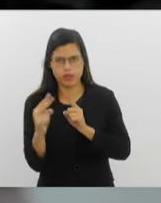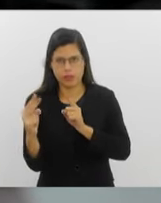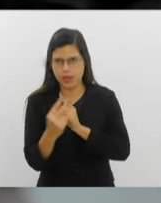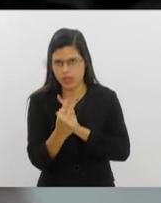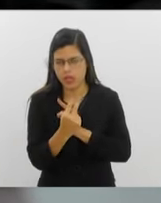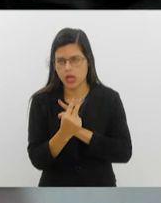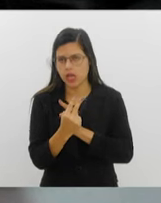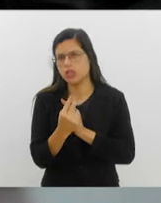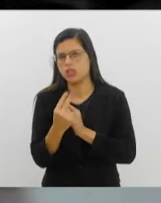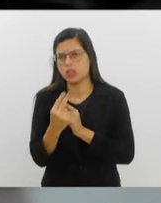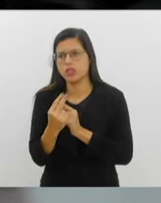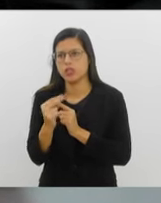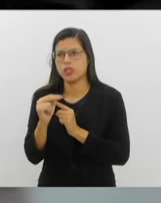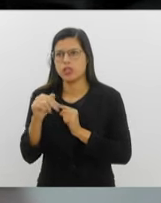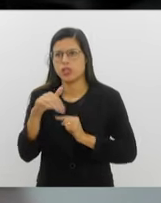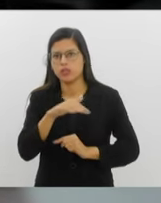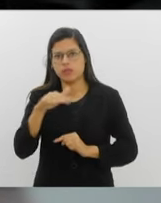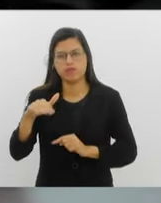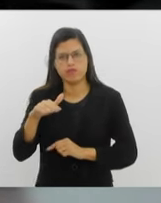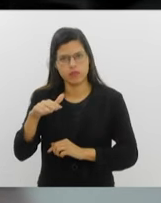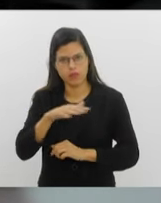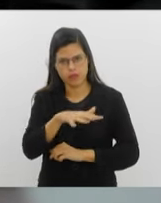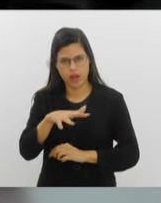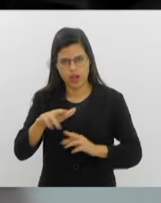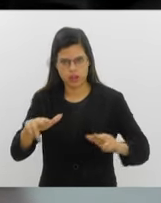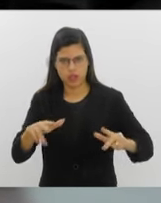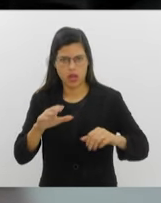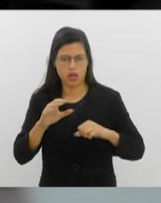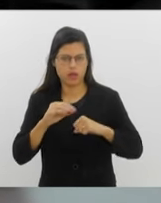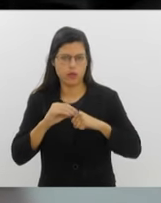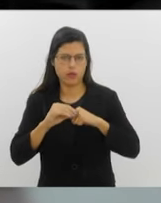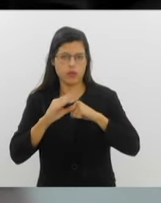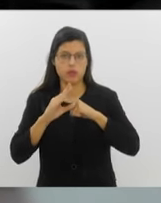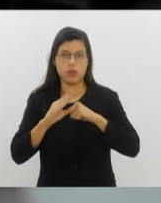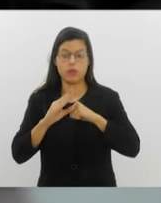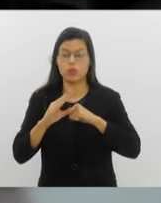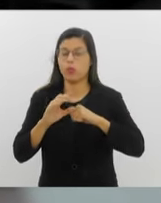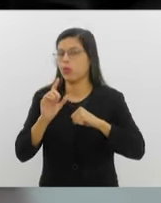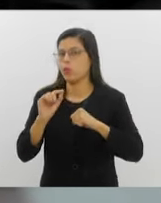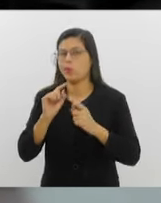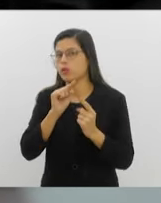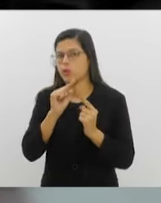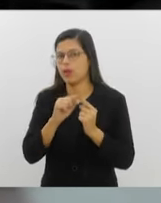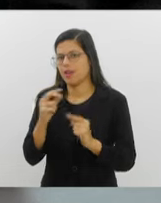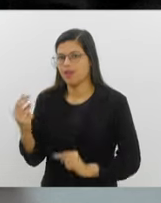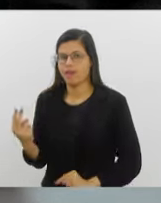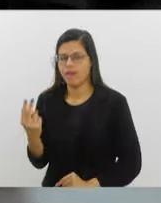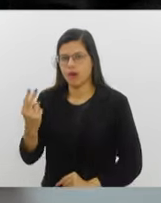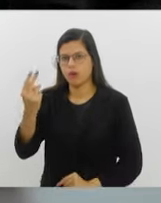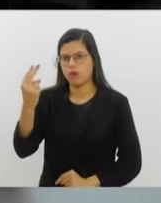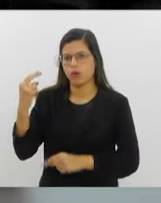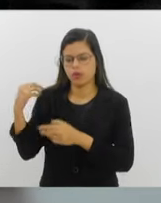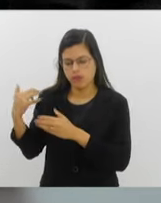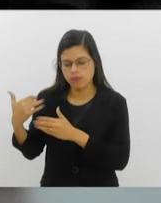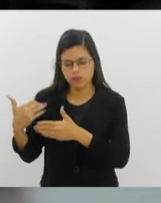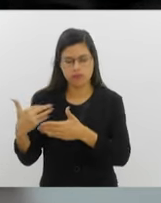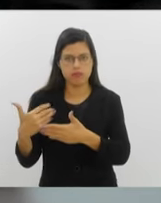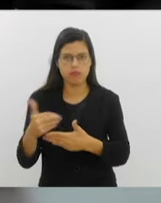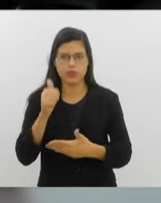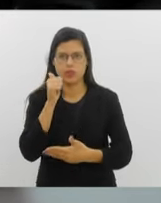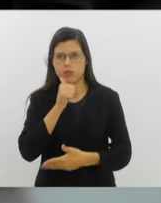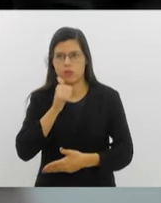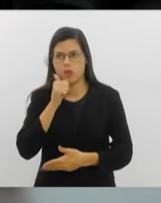de conhecimento de valorizar a trajetória das mulheres também na construção